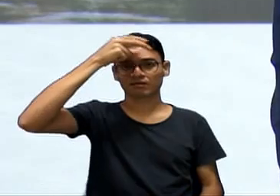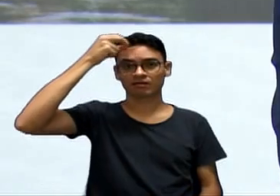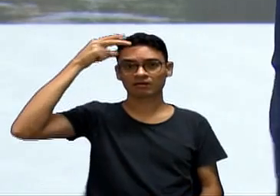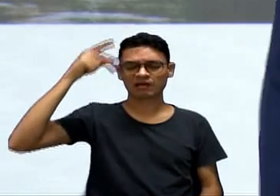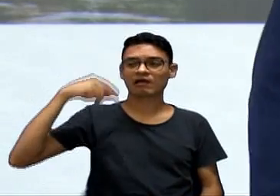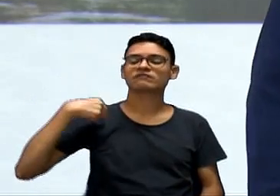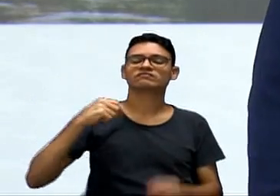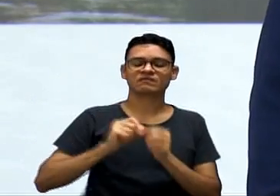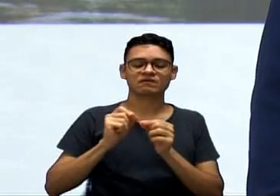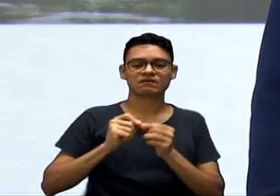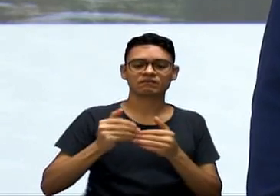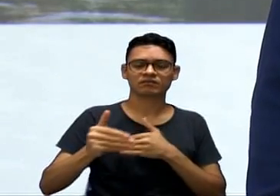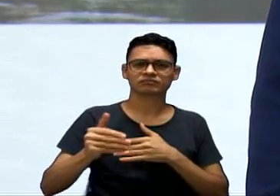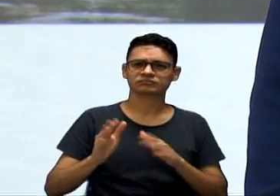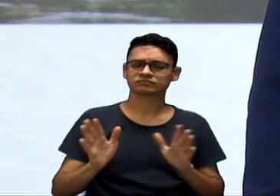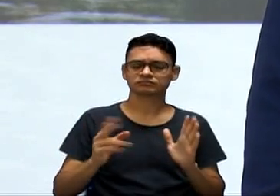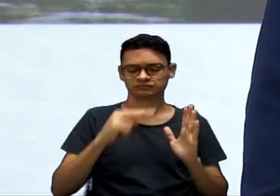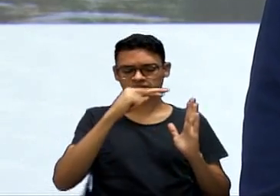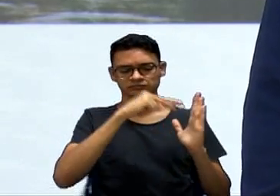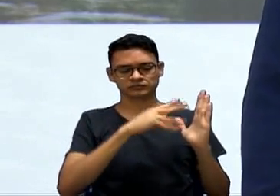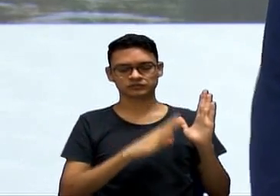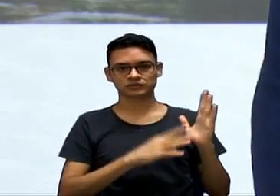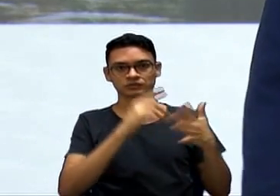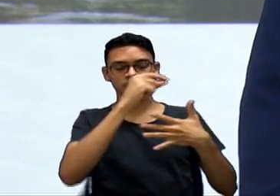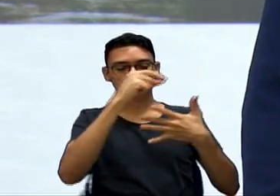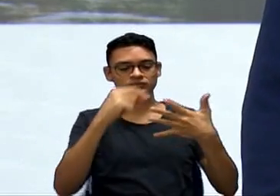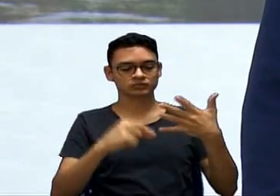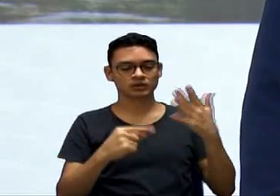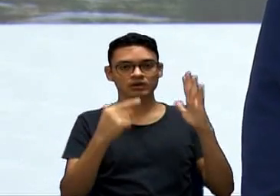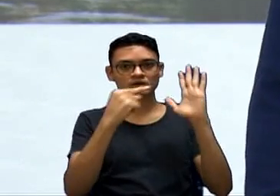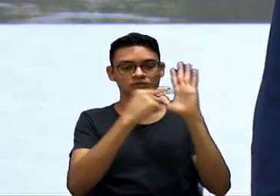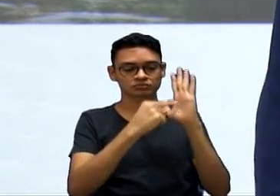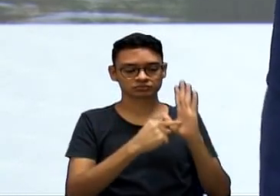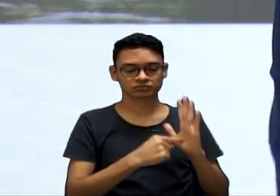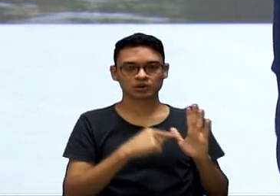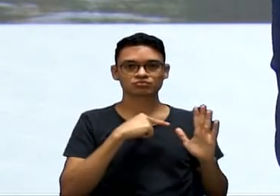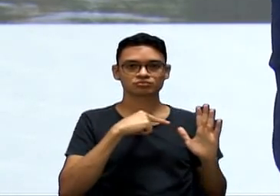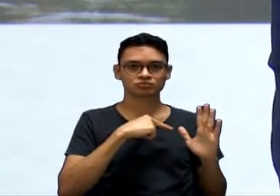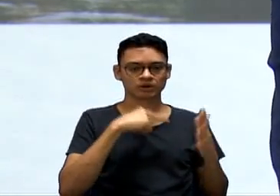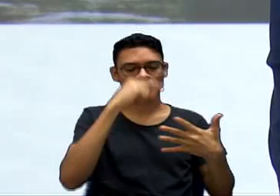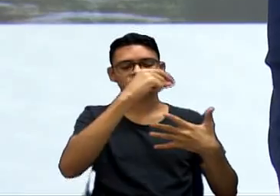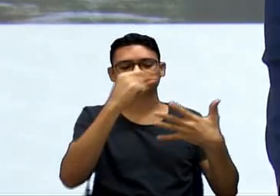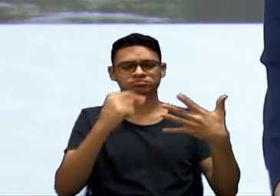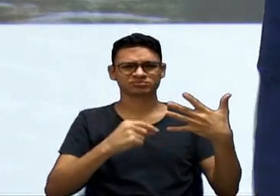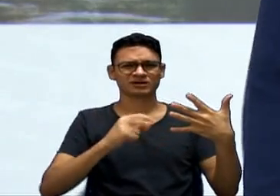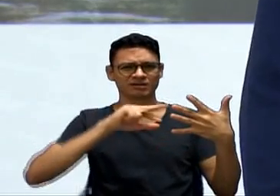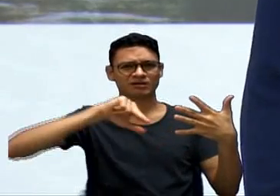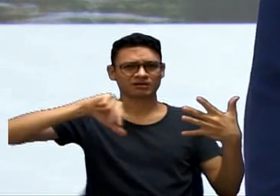fazer. Eles colocam aqui os objetivos, que é uma série de objetivos.